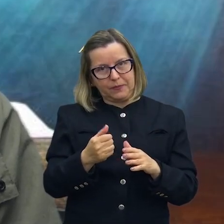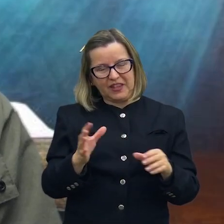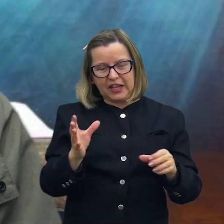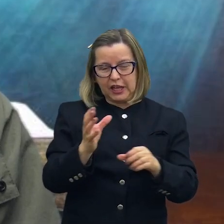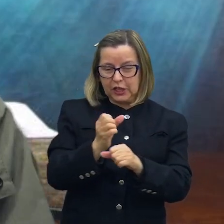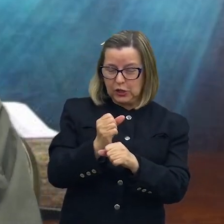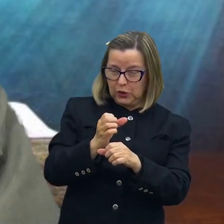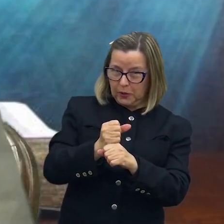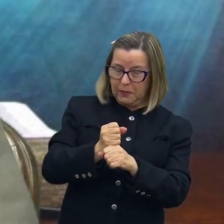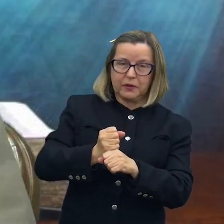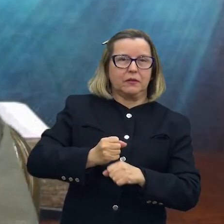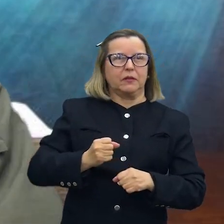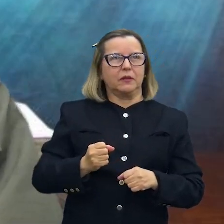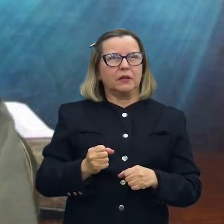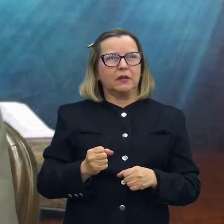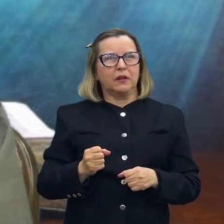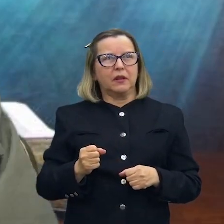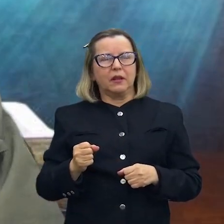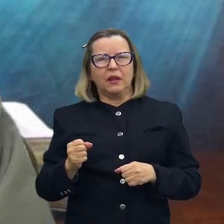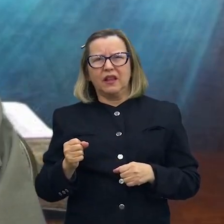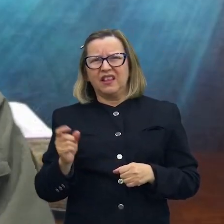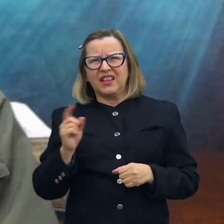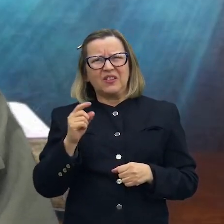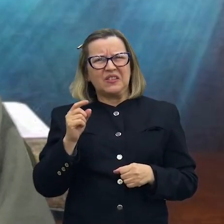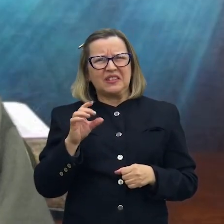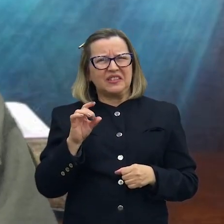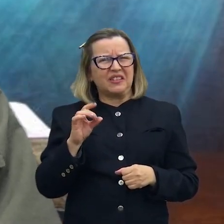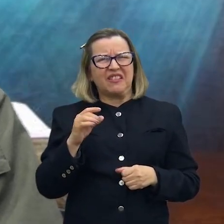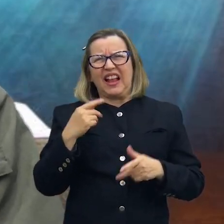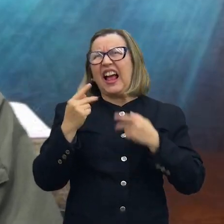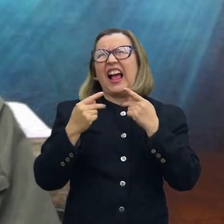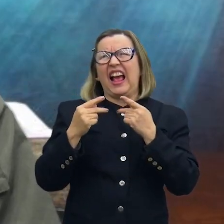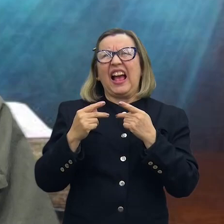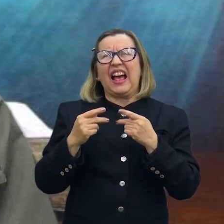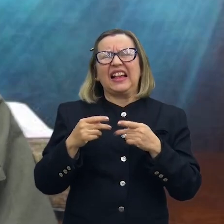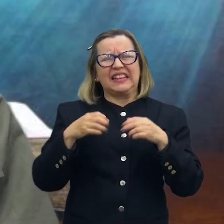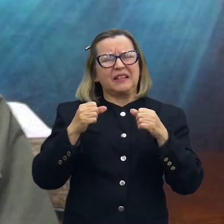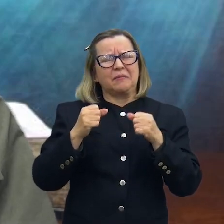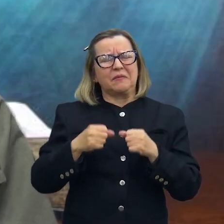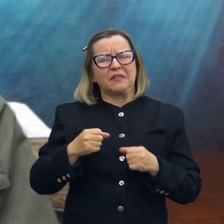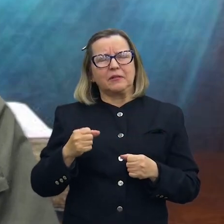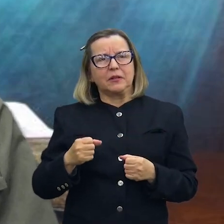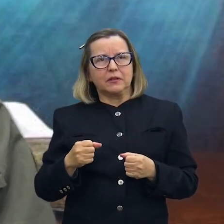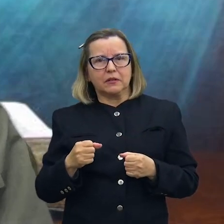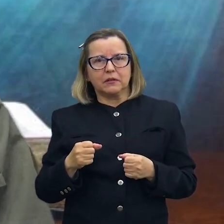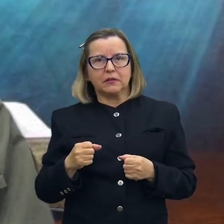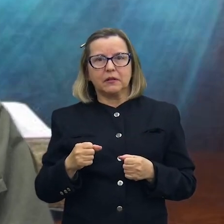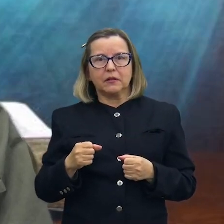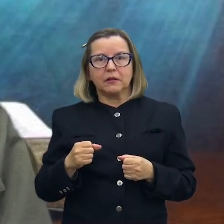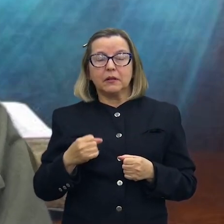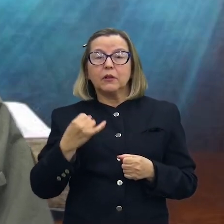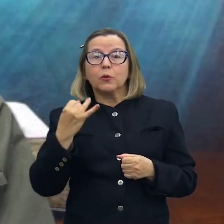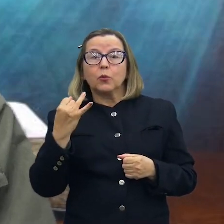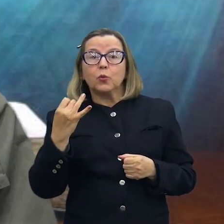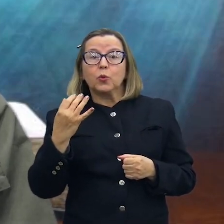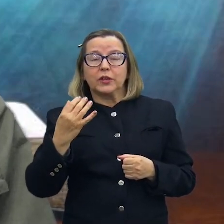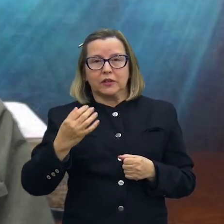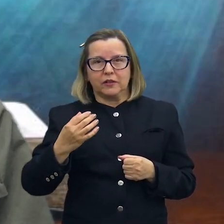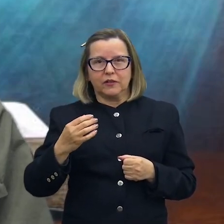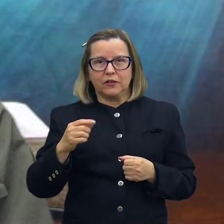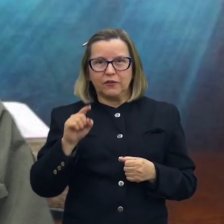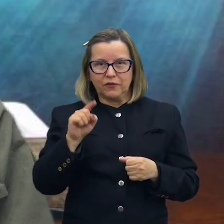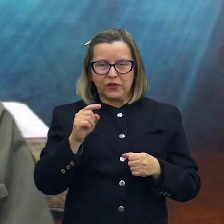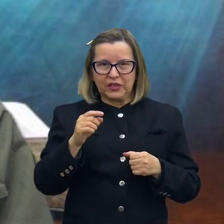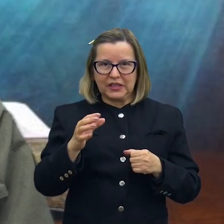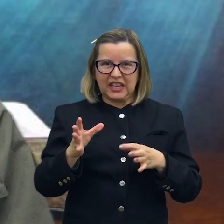Sentar, não é fazer as contas assim, eu ganho isso, vai dar. Quantas vezes você fez essa conta de cabeça e depois viu que não